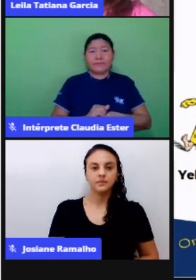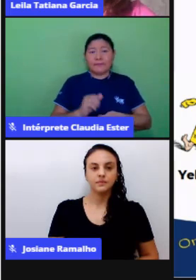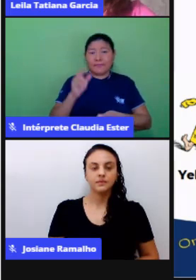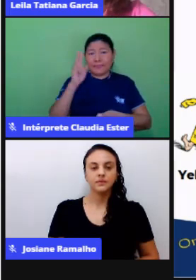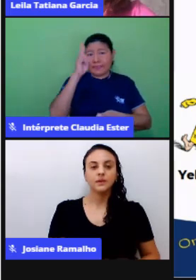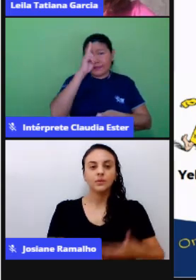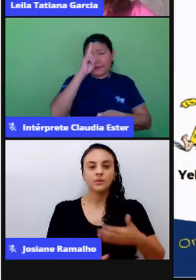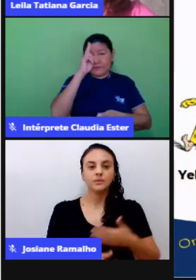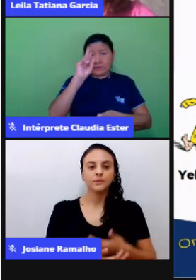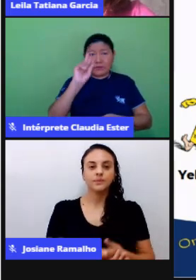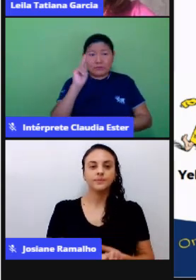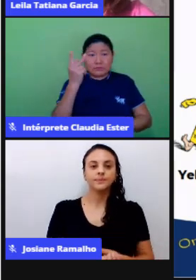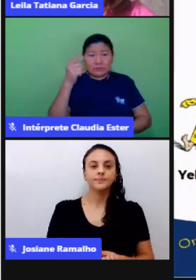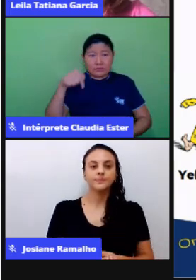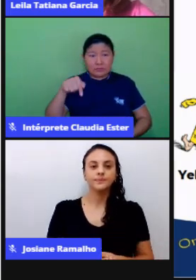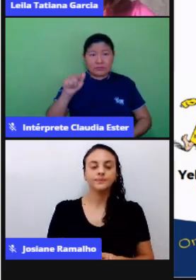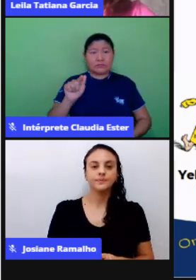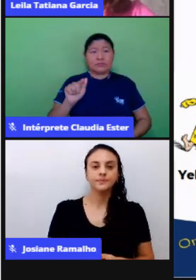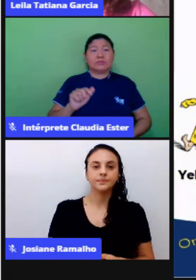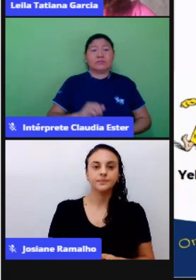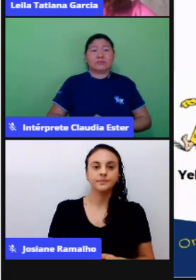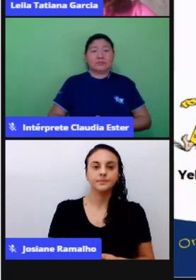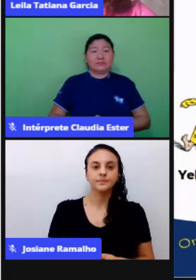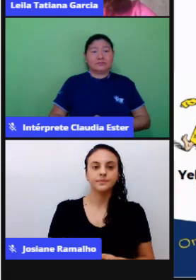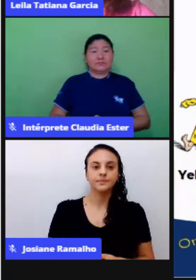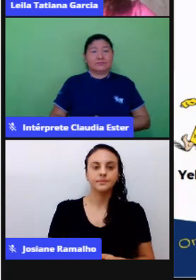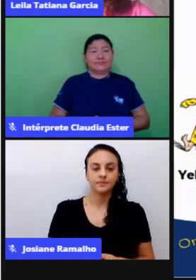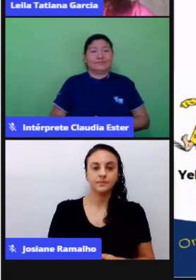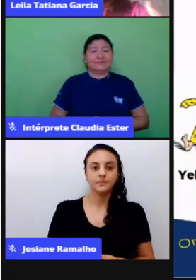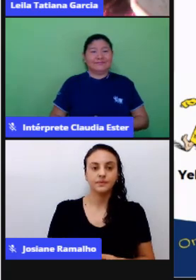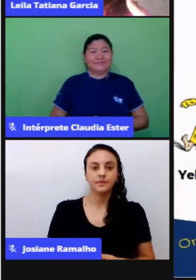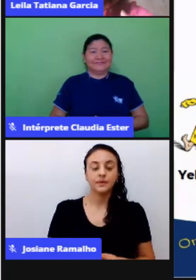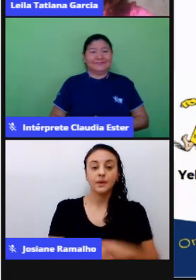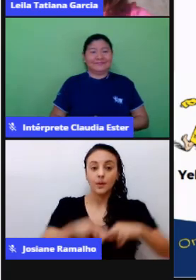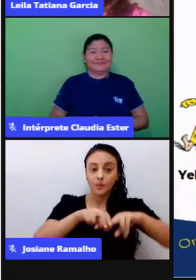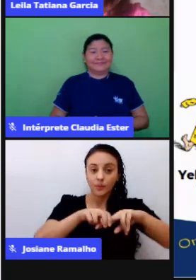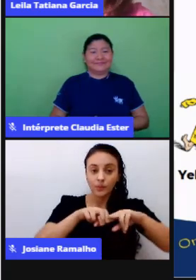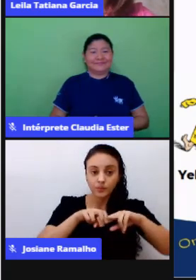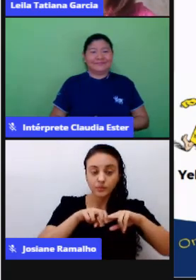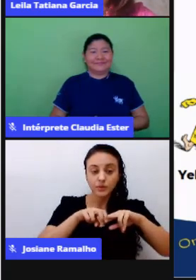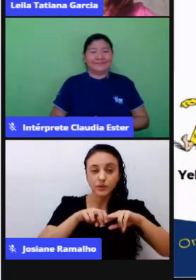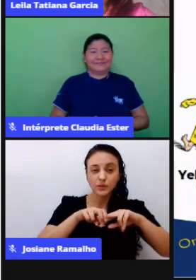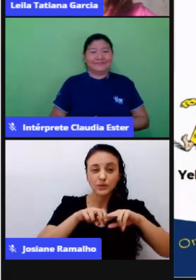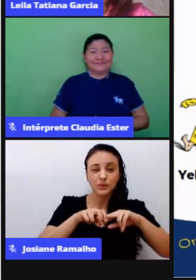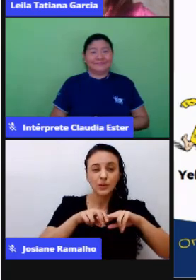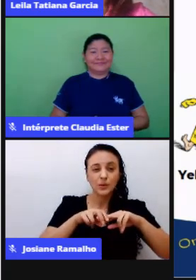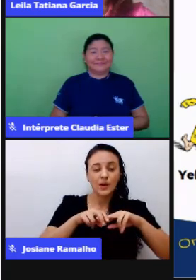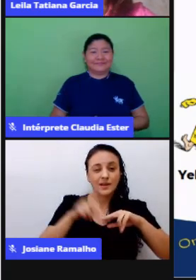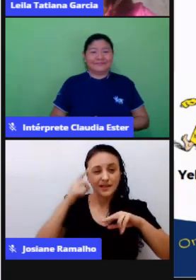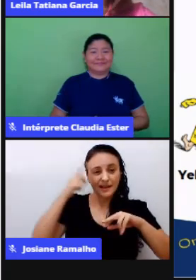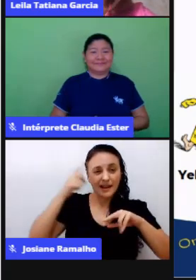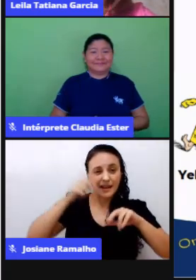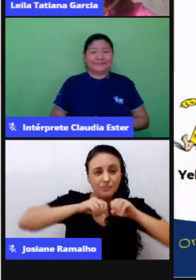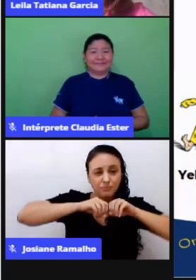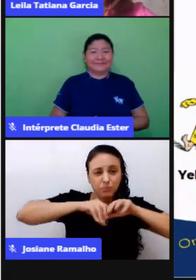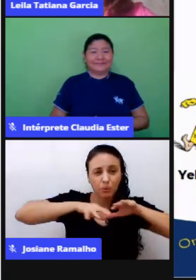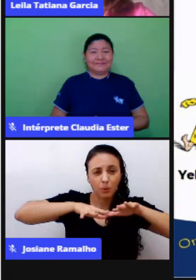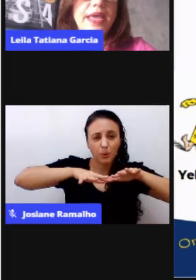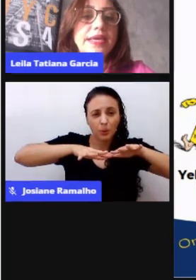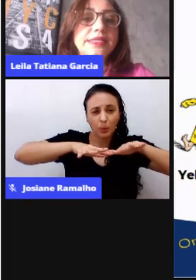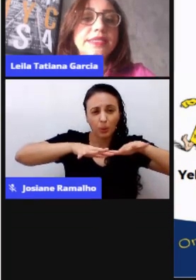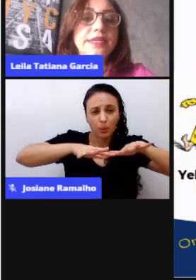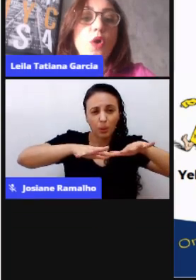grande ameaça à juventude norte-americana. Tá? E isso realmente se alastrou, essa ideia, então eles